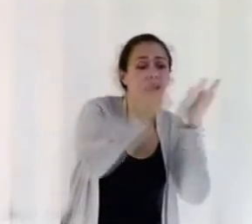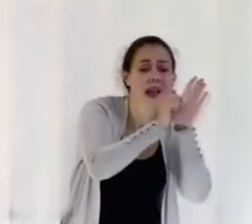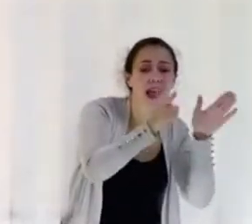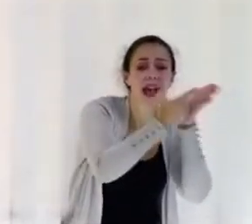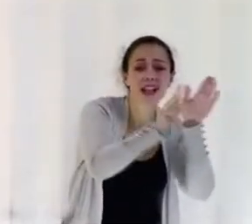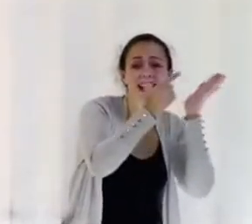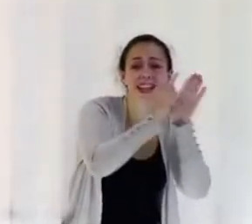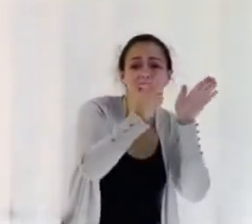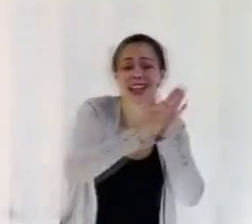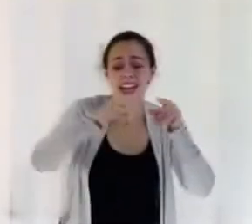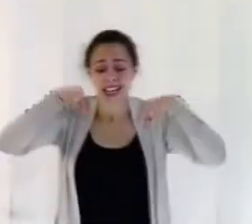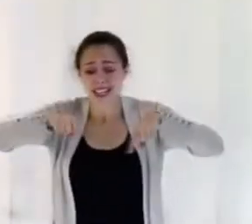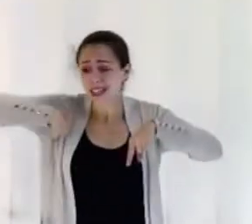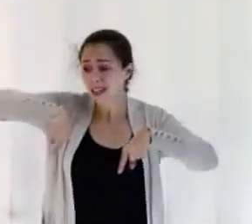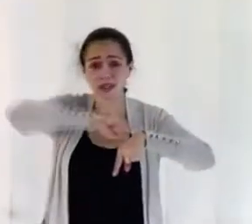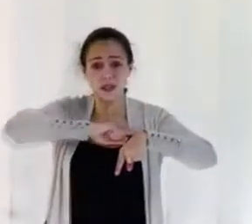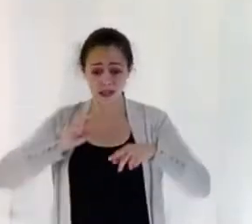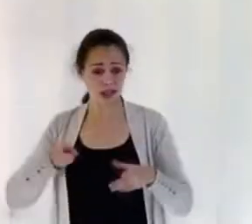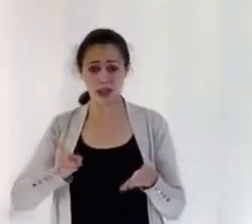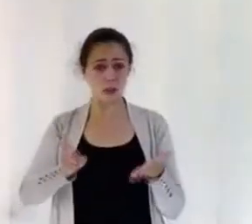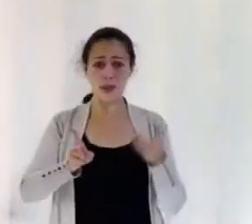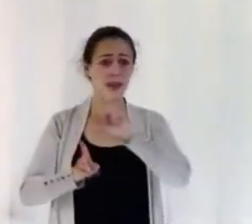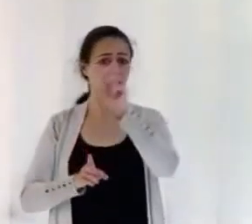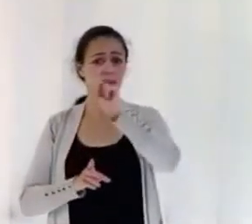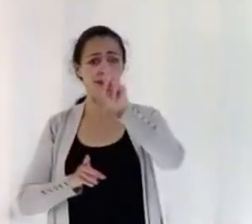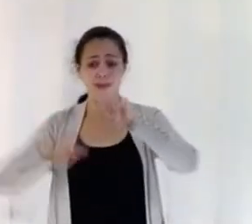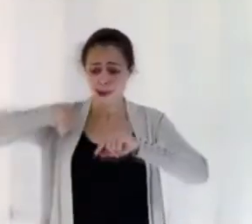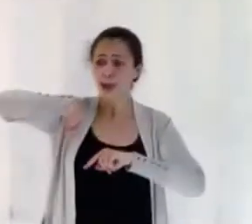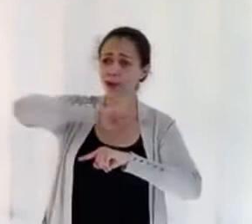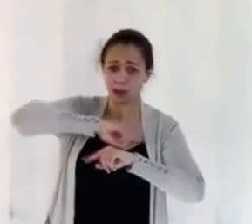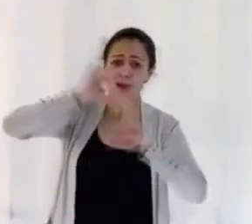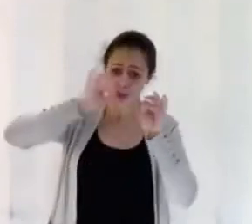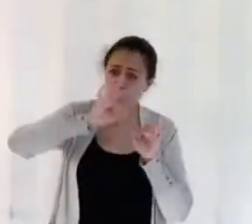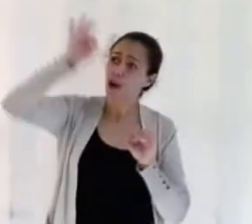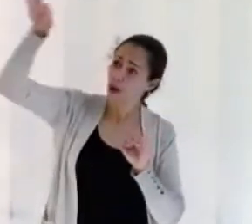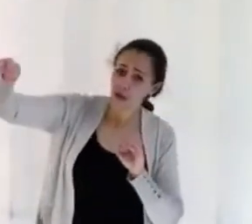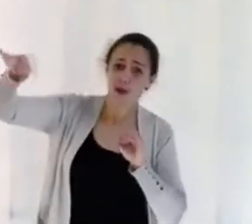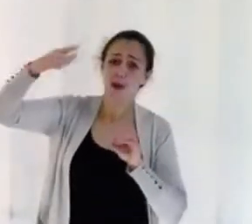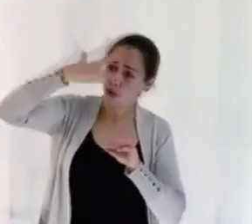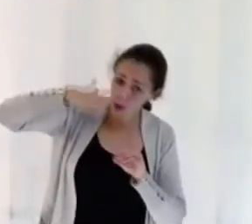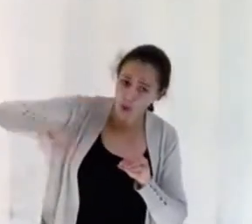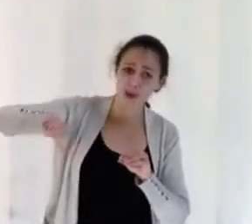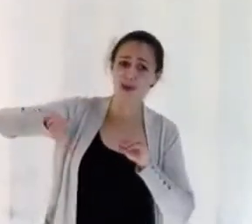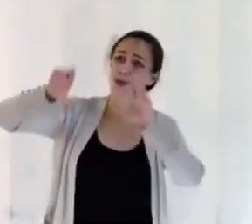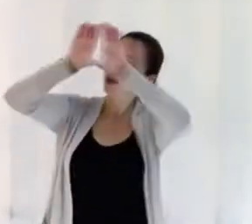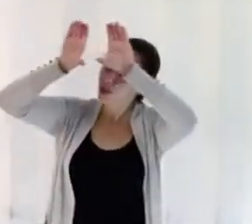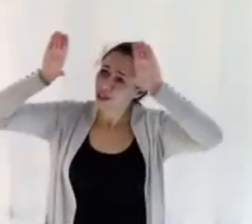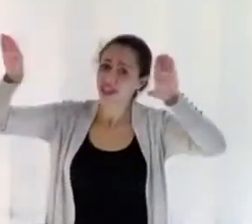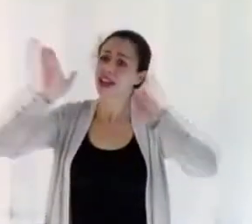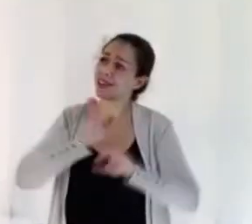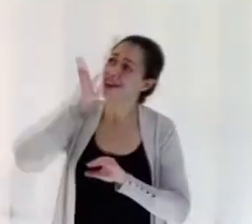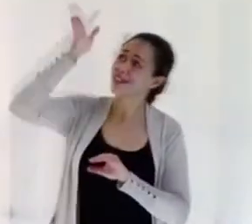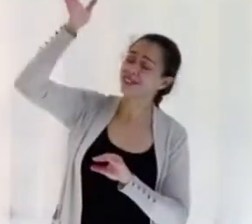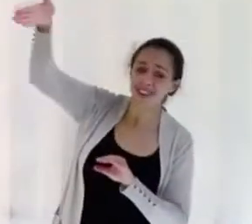Jerusalém celeste. Então o nosso olhar não deve ser para aquilo que o judaísmo prega, mas aquilo